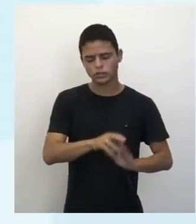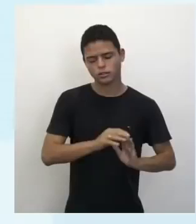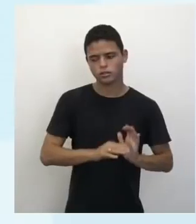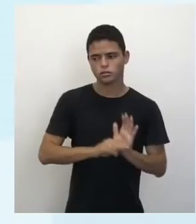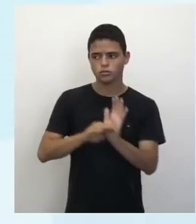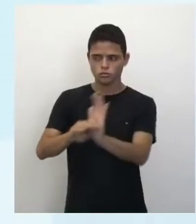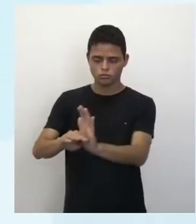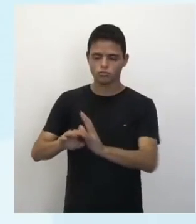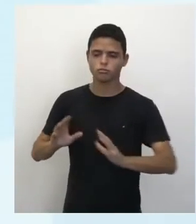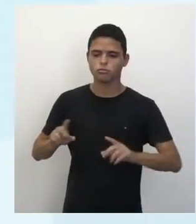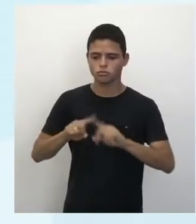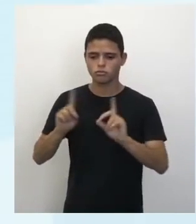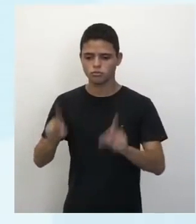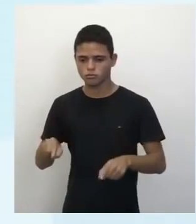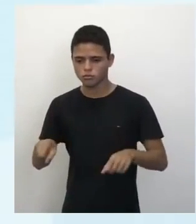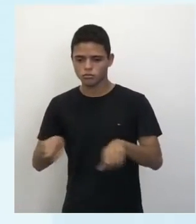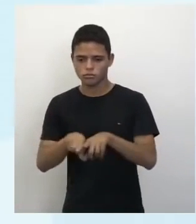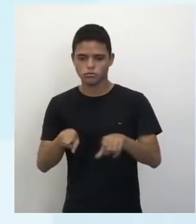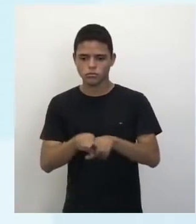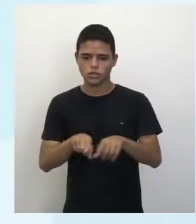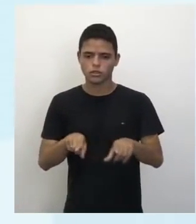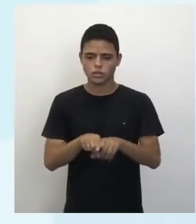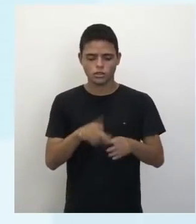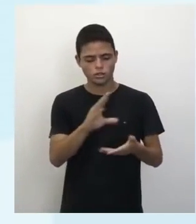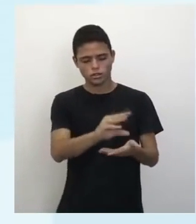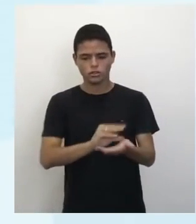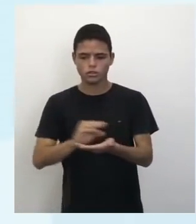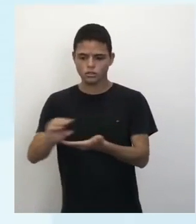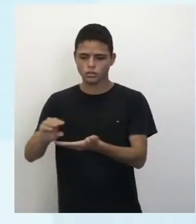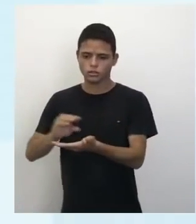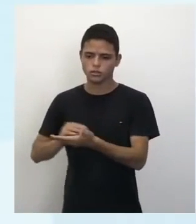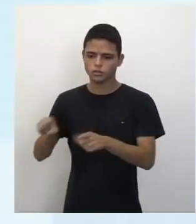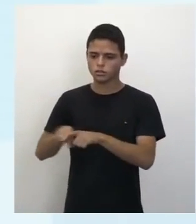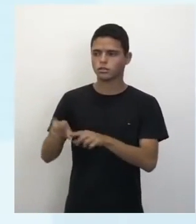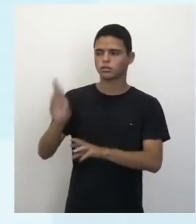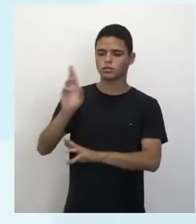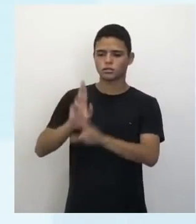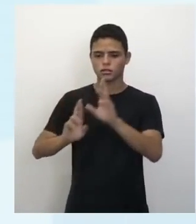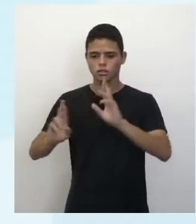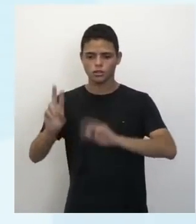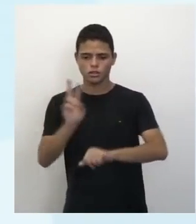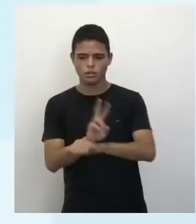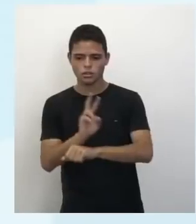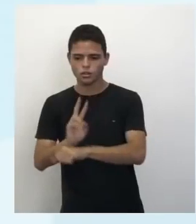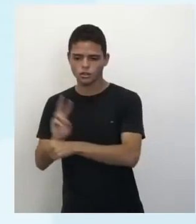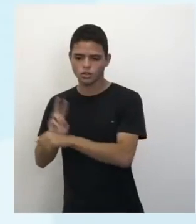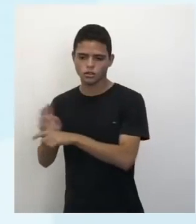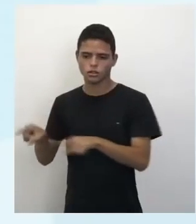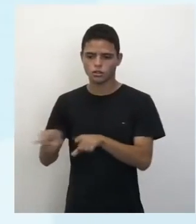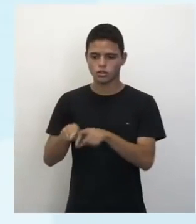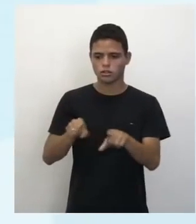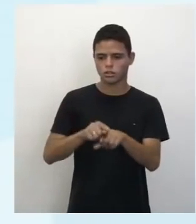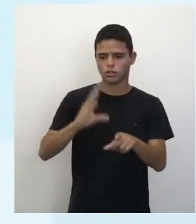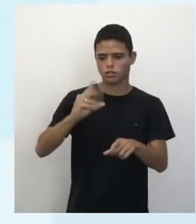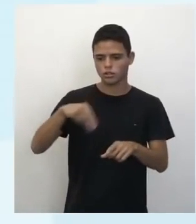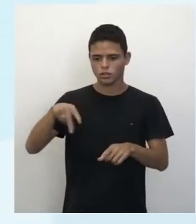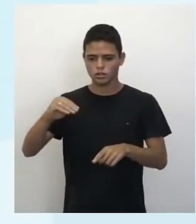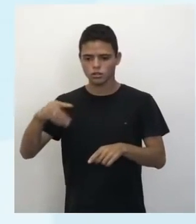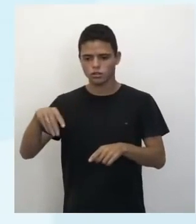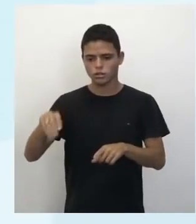soberanos, funcionários, coletores de impostos e responsáveis pela defesa, camponeses e